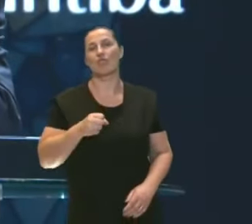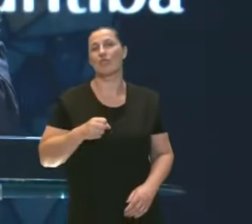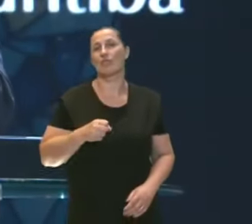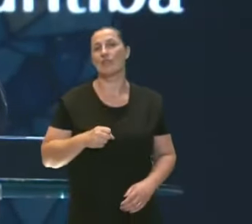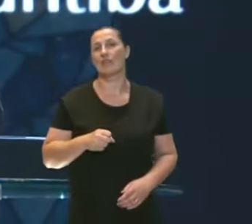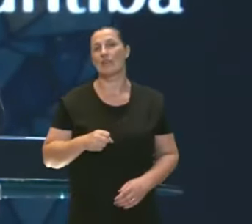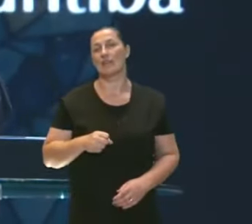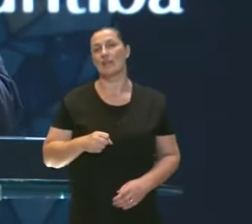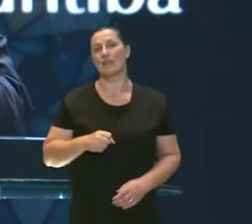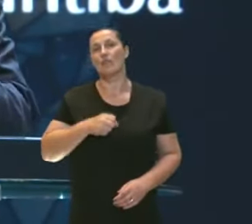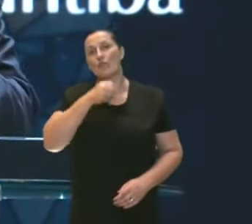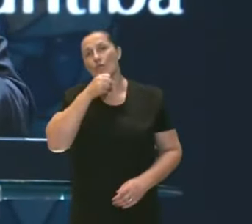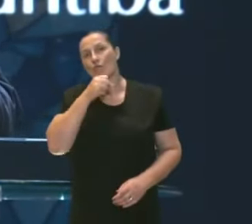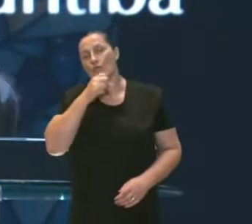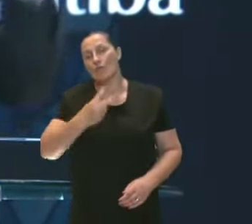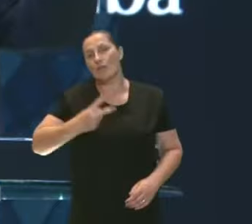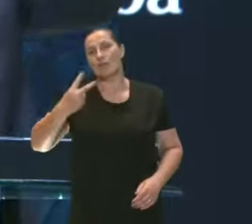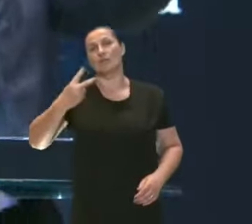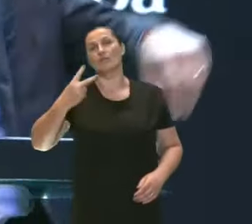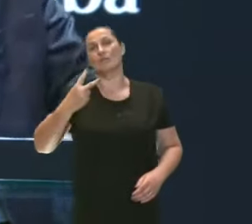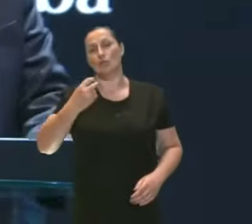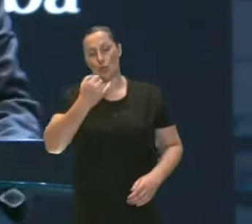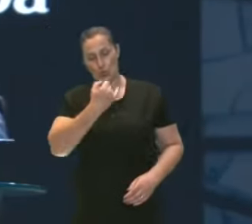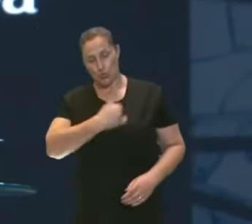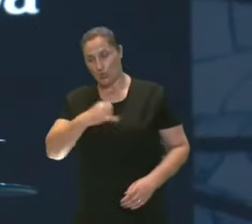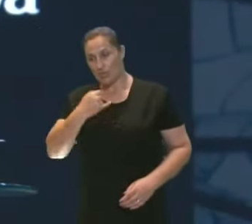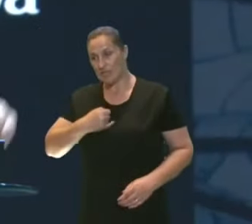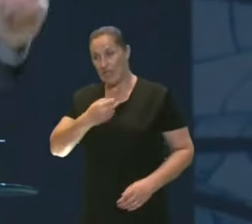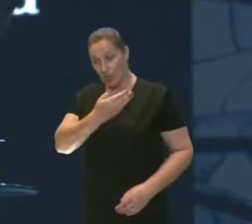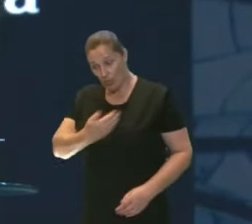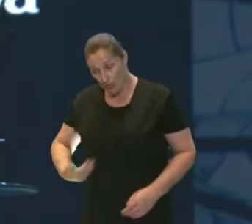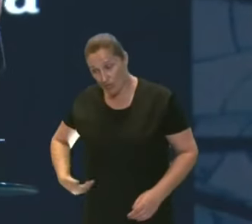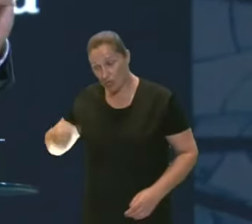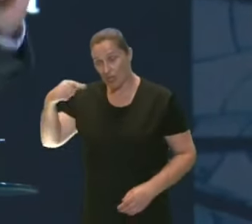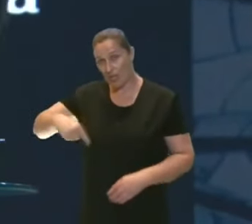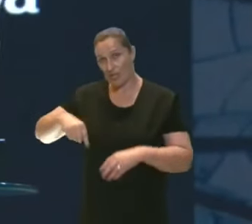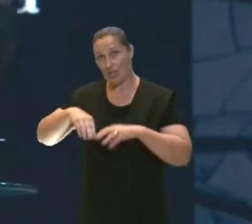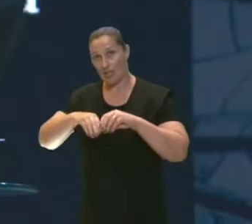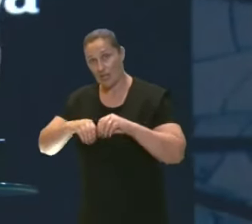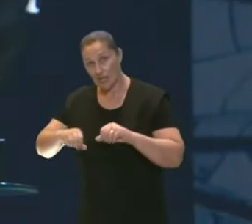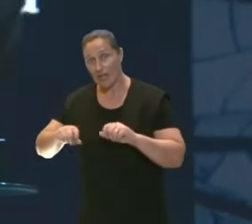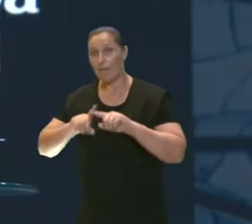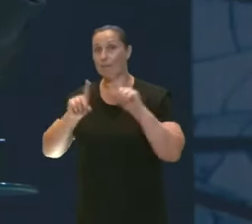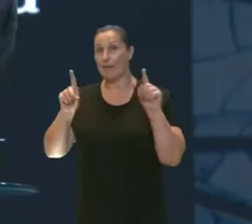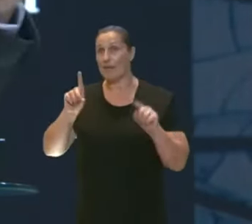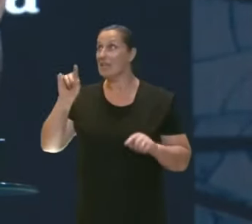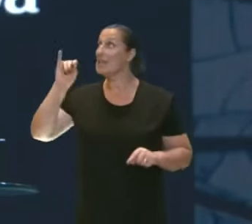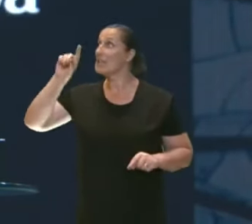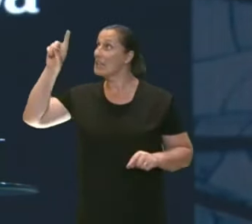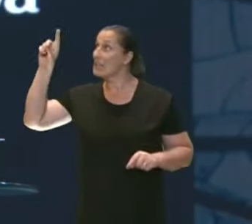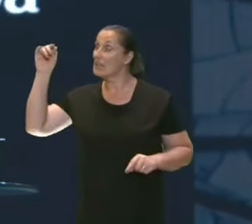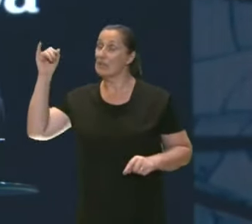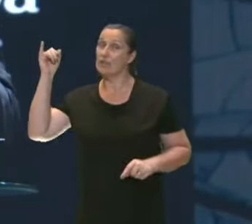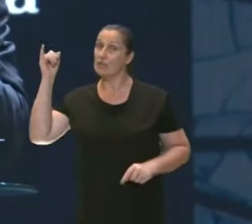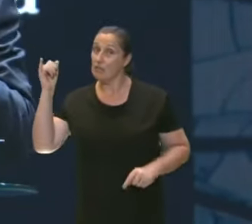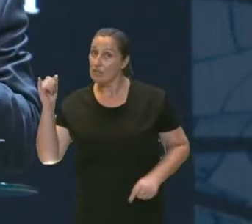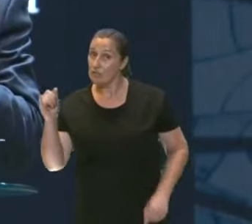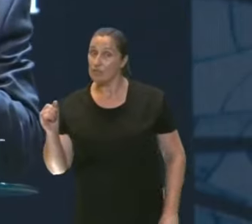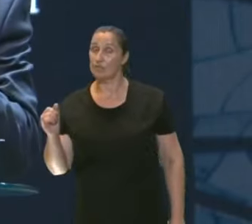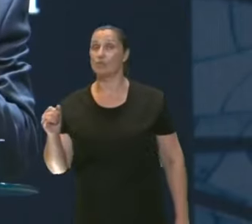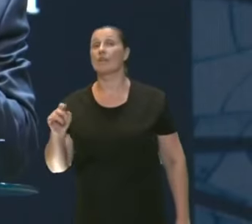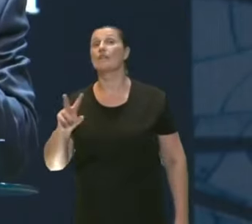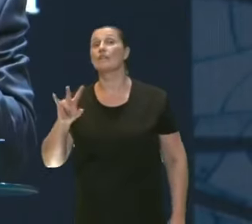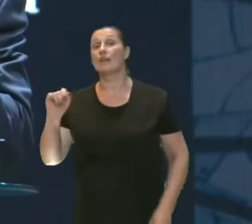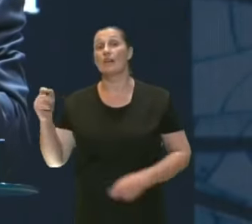o seu tataravô José foi governador dessa terra, mas ele disse que Deus vai nos visitar e que é para a